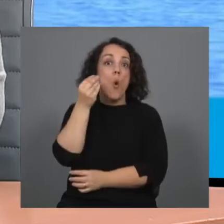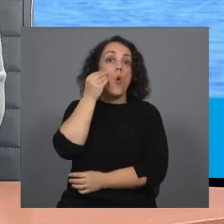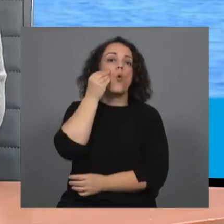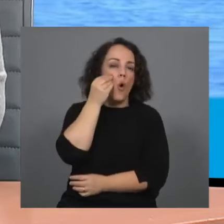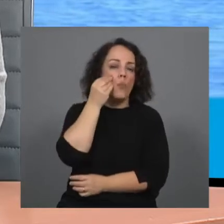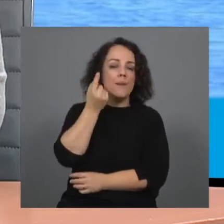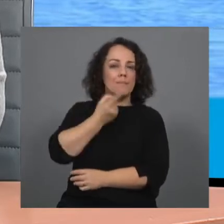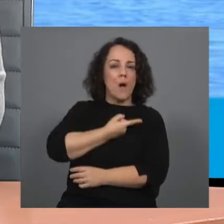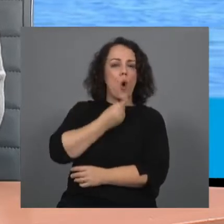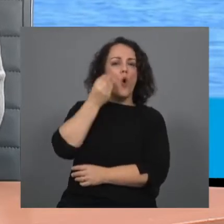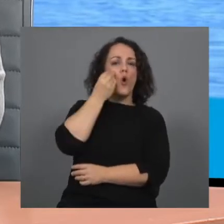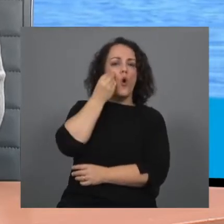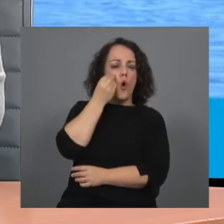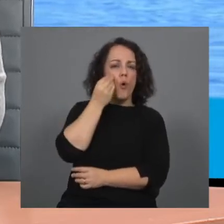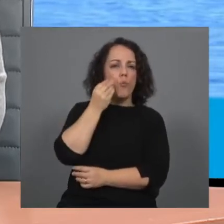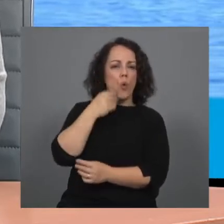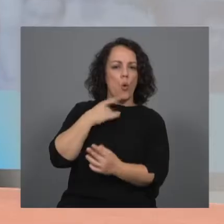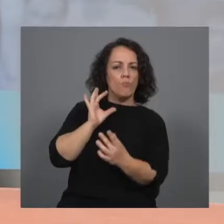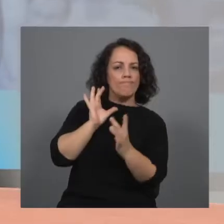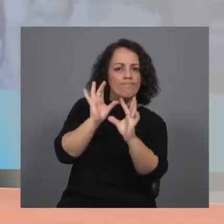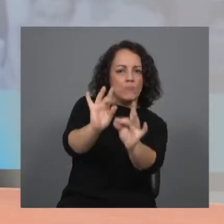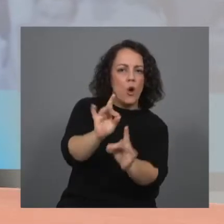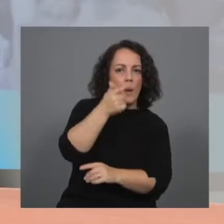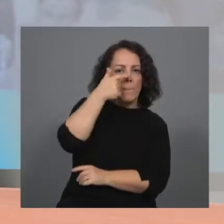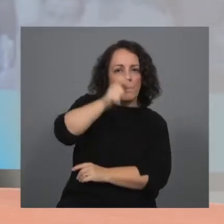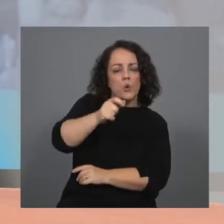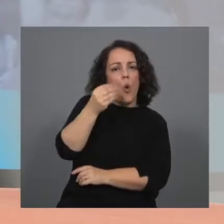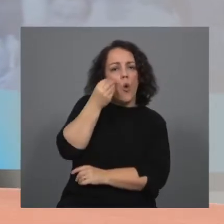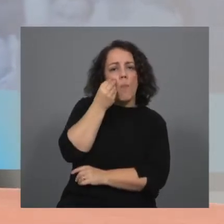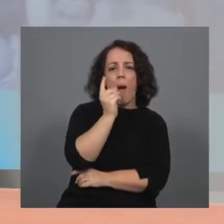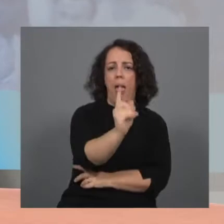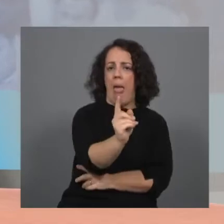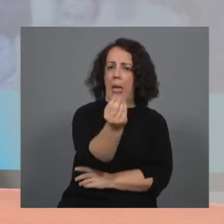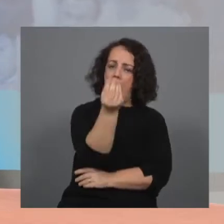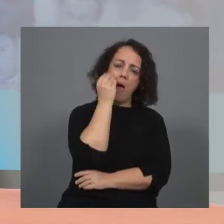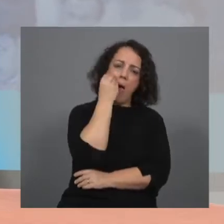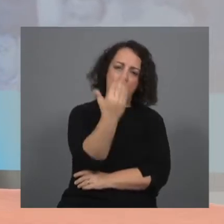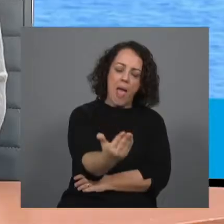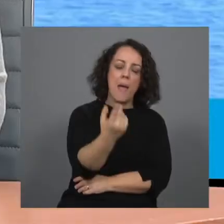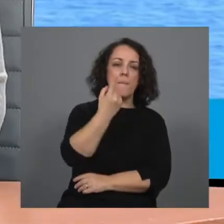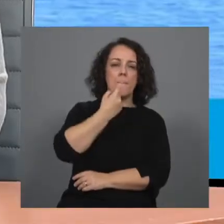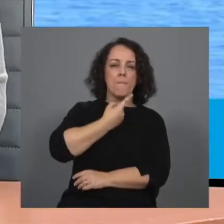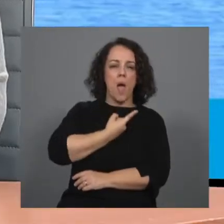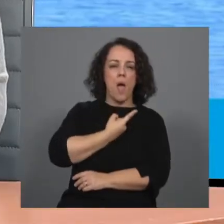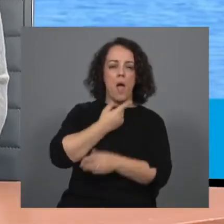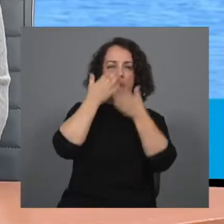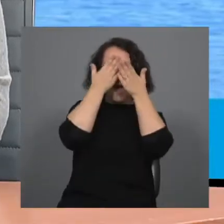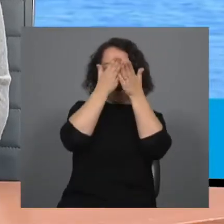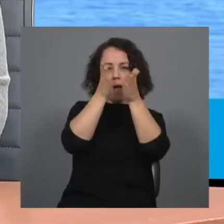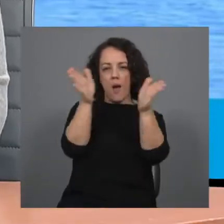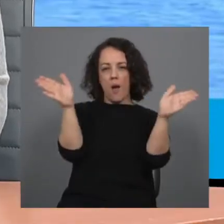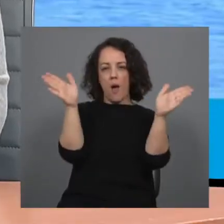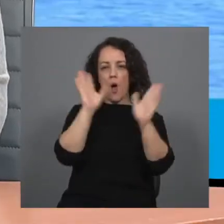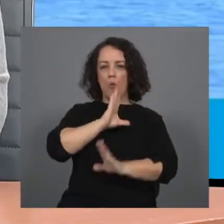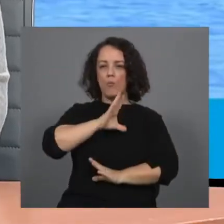que ir ao encontro das pessoas como elas estiverem, abre-nos uma capacidade de olhar para o mundo de outra maneira. Não é? Portanto, é como se o